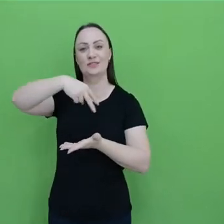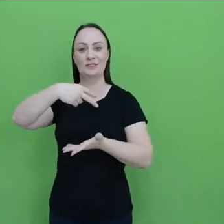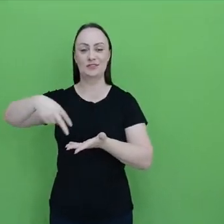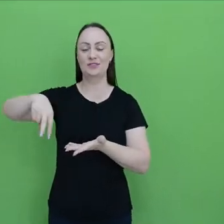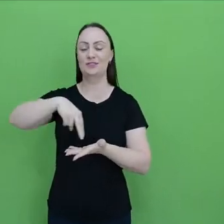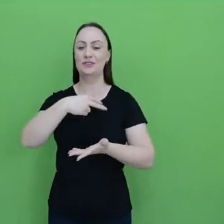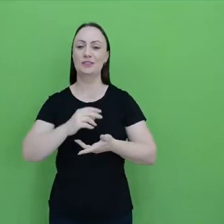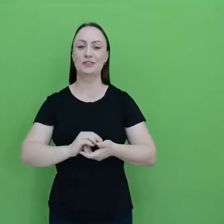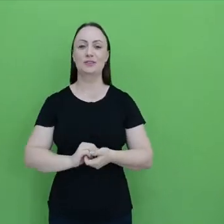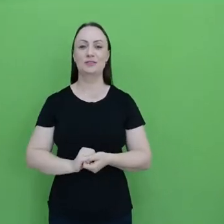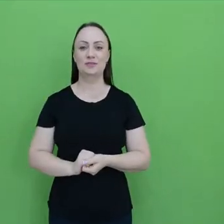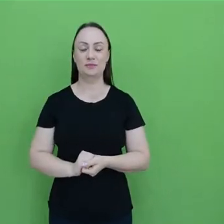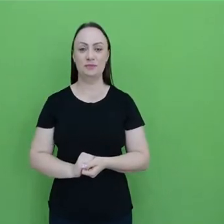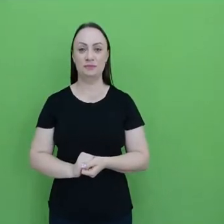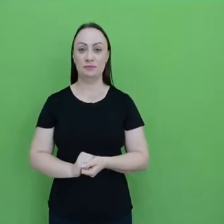vermelho, amarelo e preto.